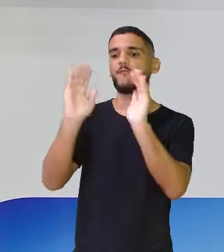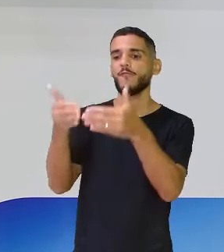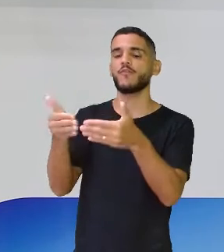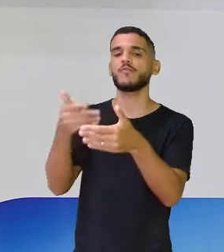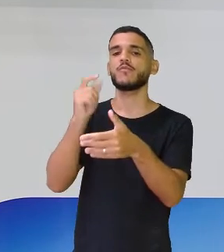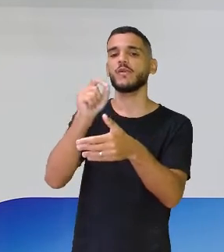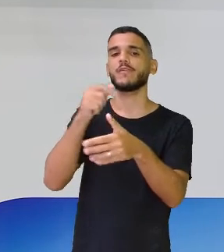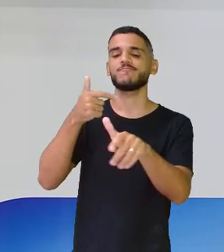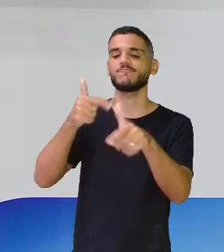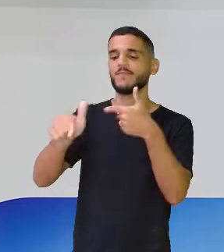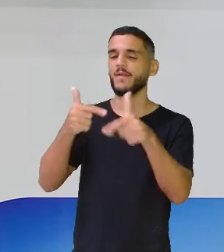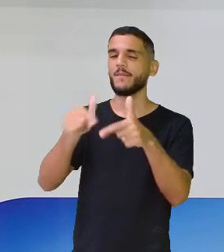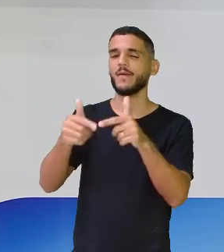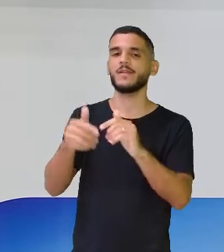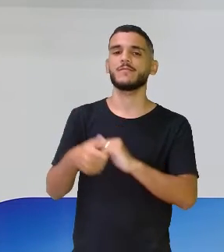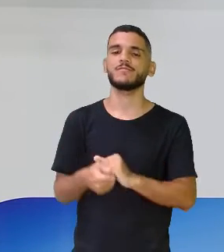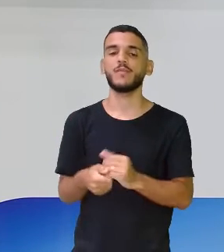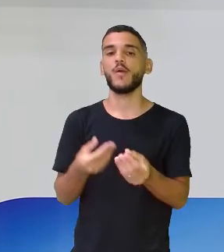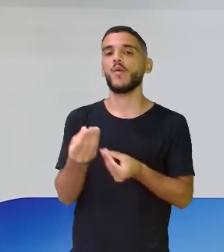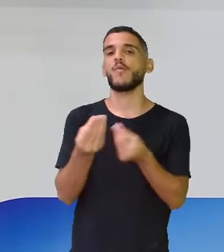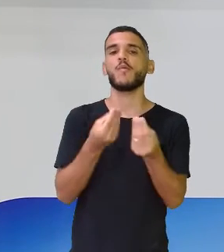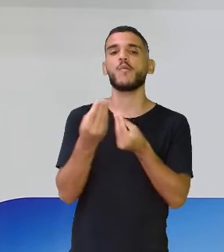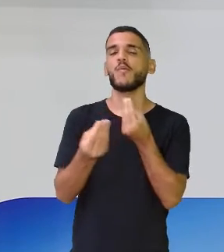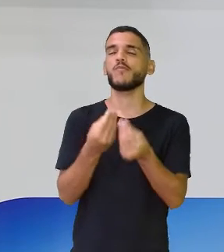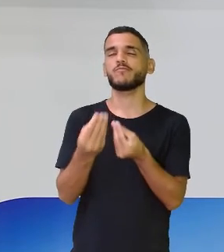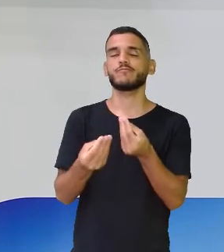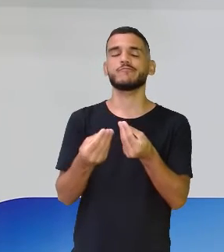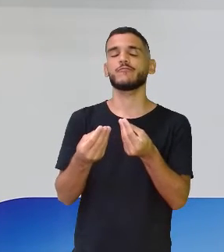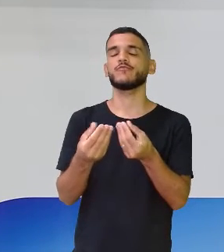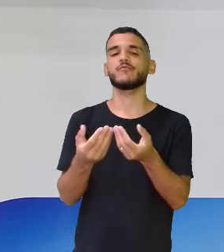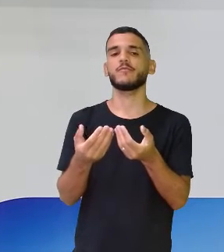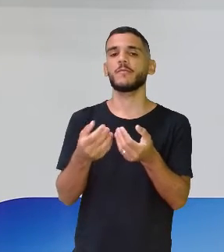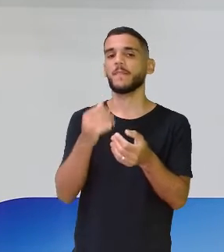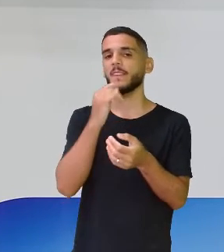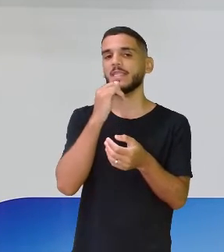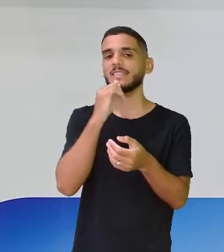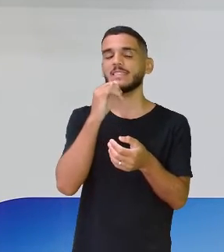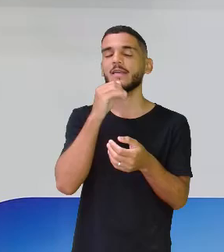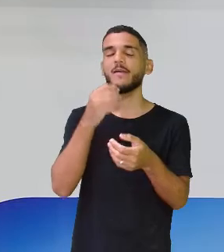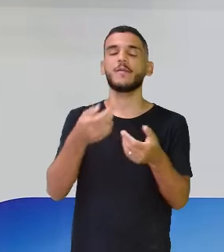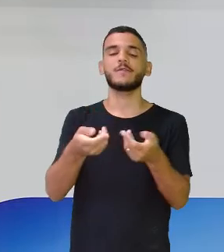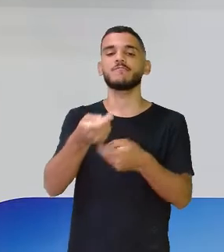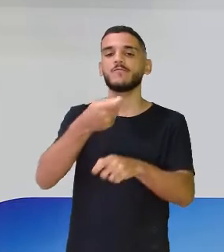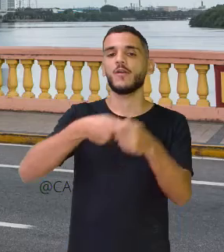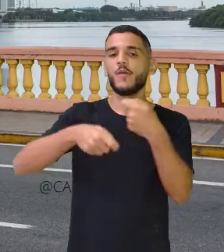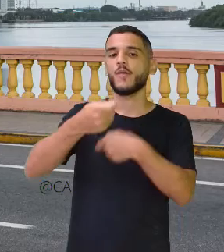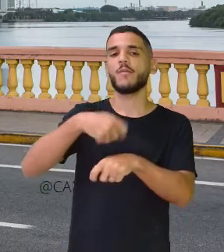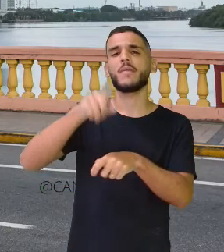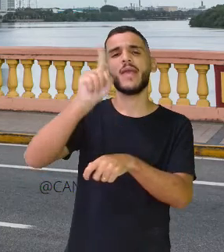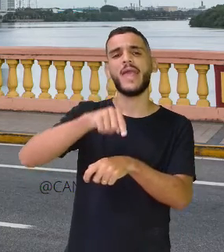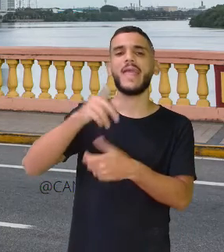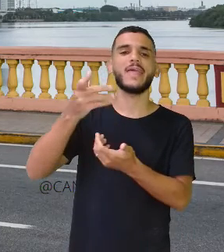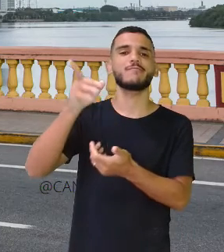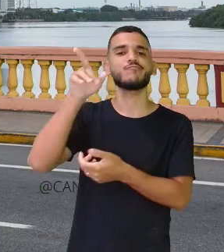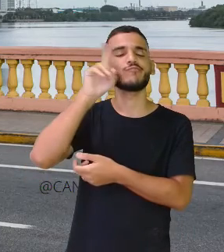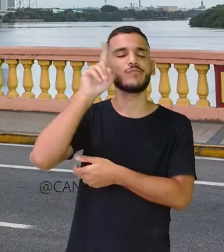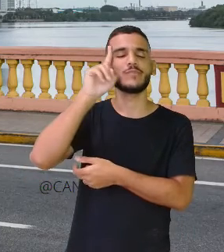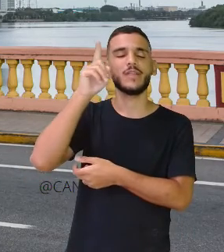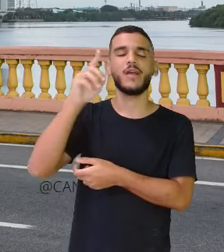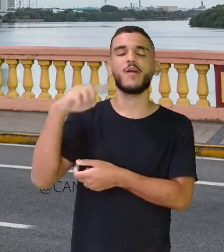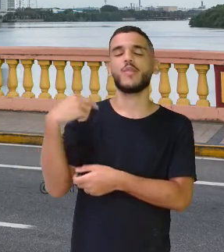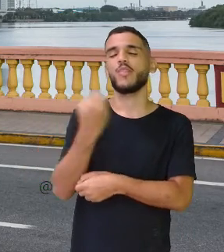tá? Então, como a economia faz parte do nosso dia a dia? Vamos refletir juntos e juntas a respeito de alguns